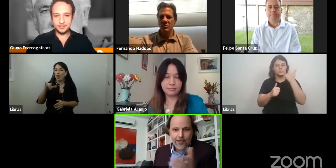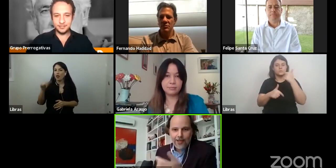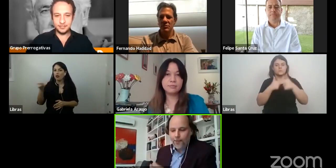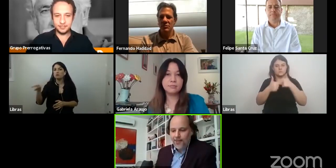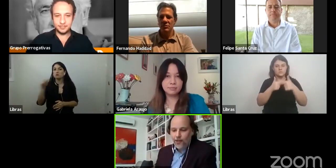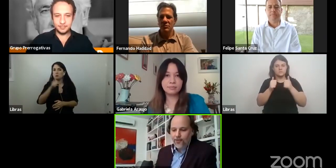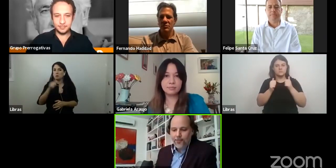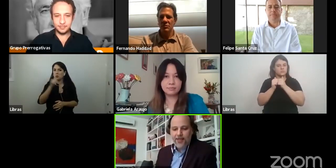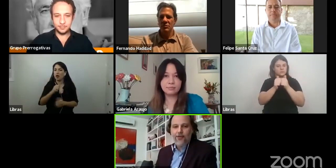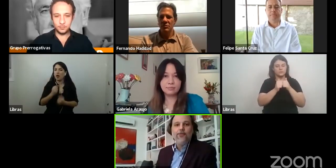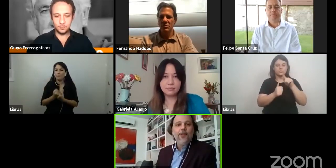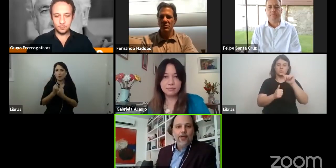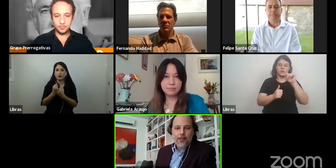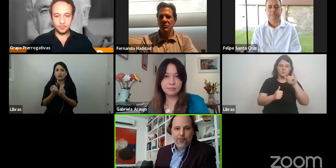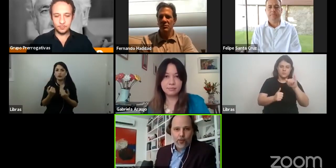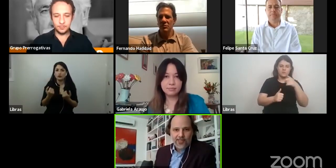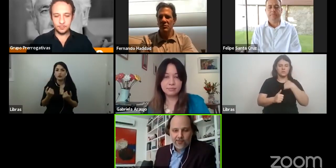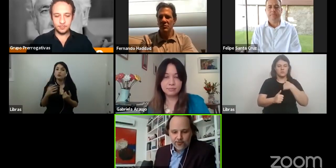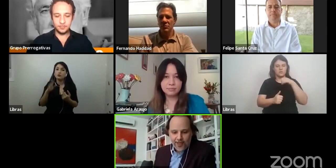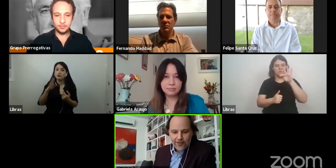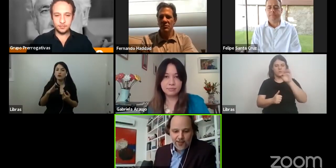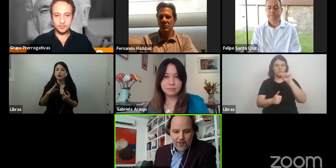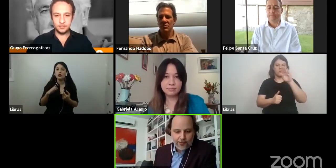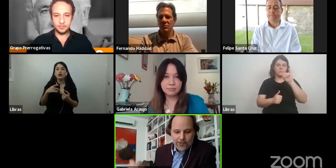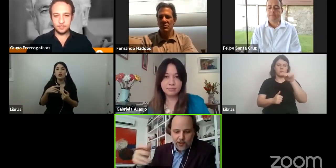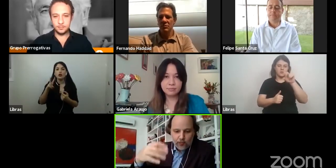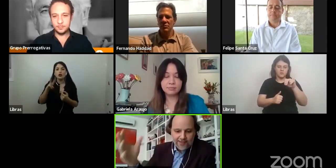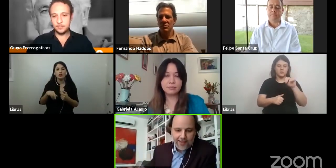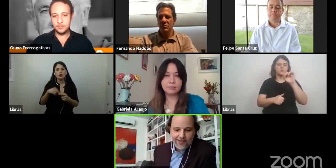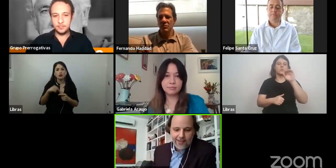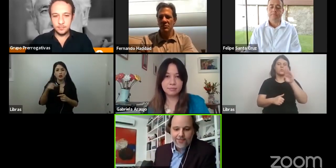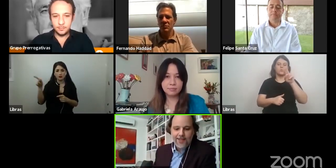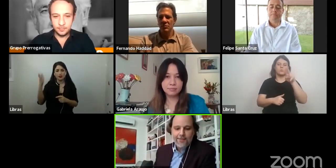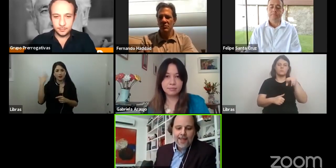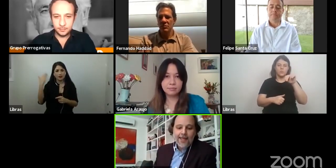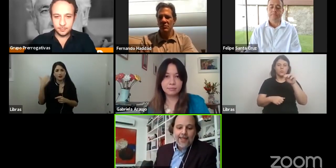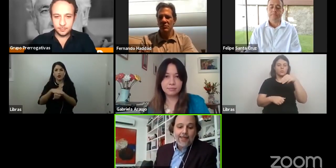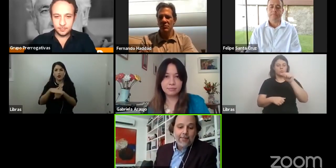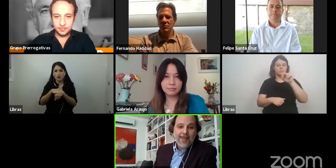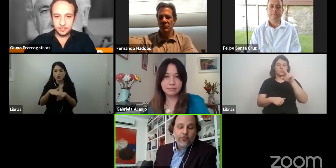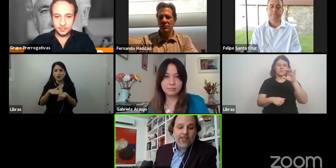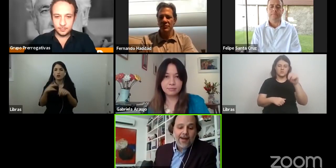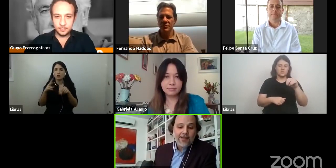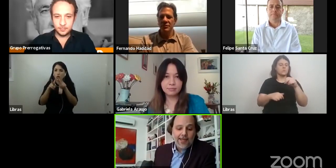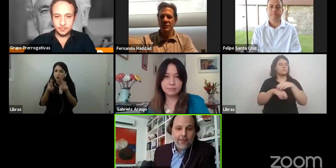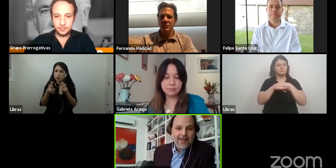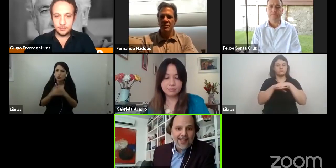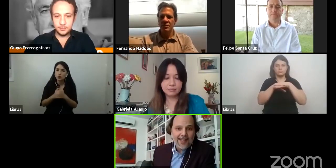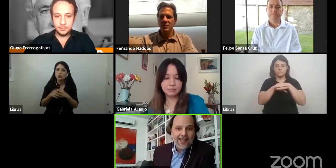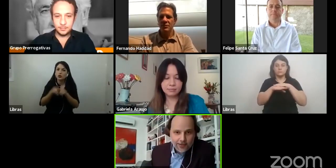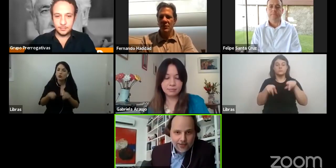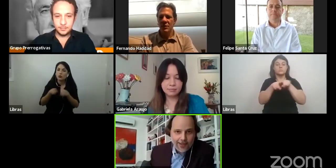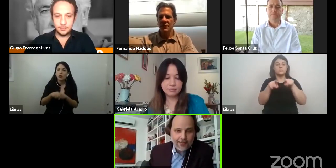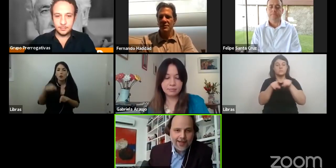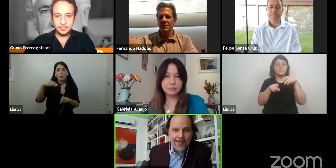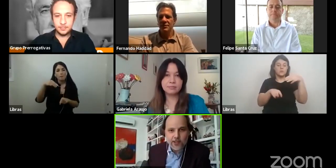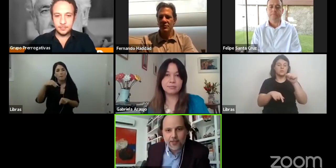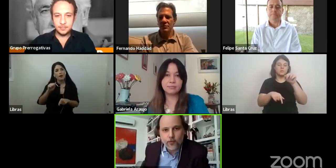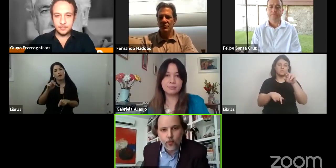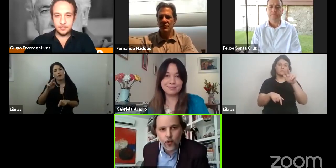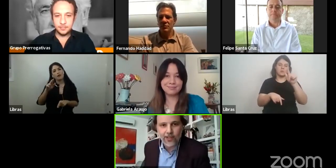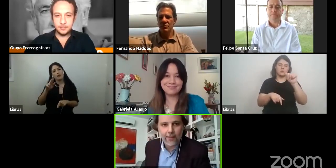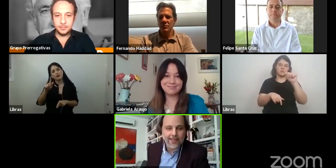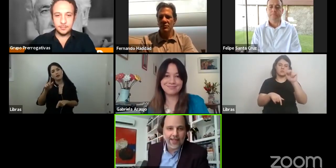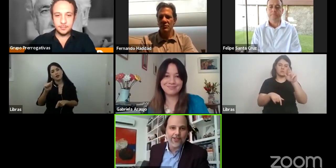incrível. A Gabi, eu, Fabiano e Bruno estávamos falando a respeito disso, Marcelinha, enfim, e também com o trabalho da querida Margarete, né?